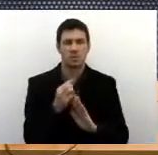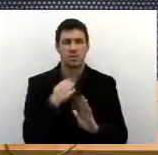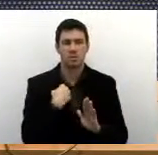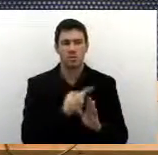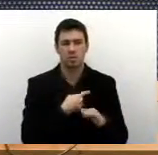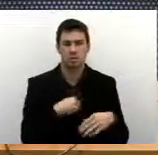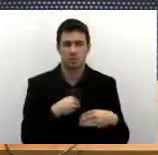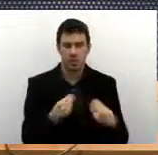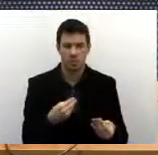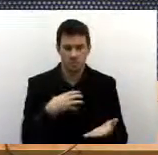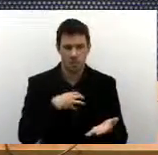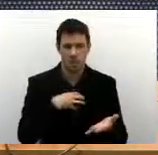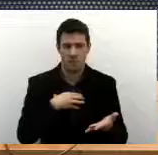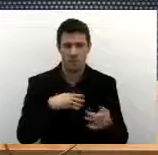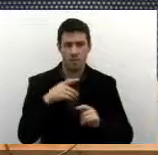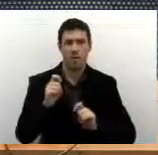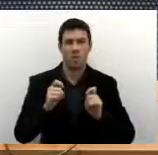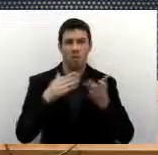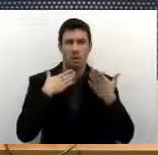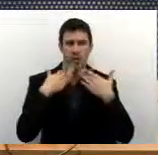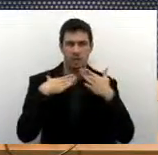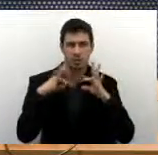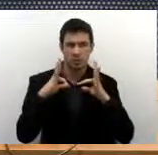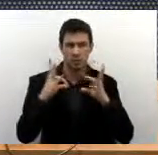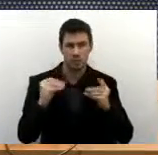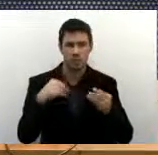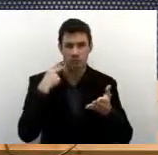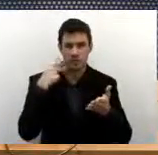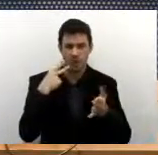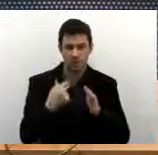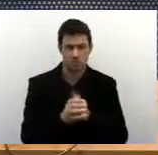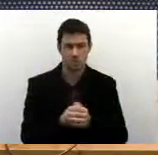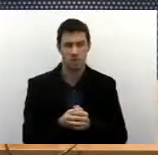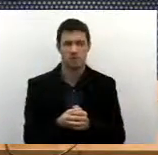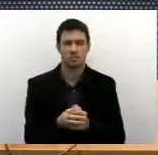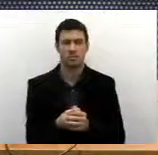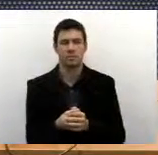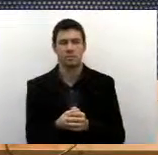melhor forma, atender a todos os vereadores.